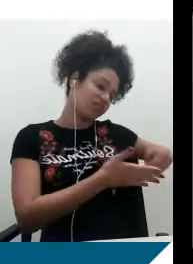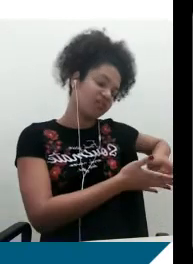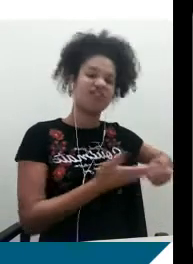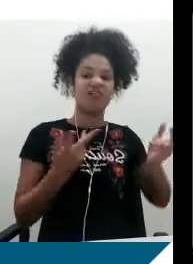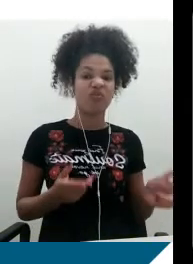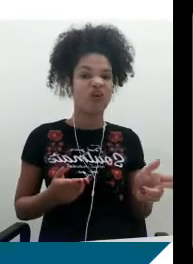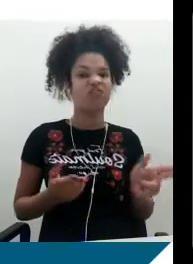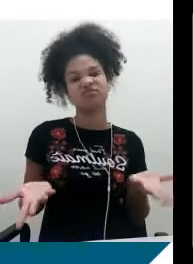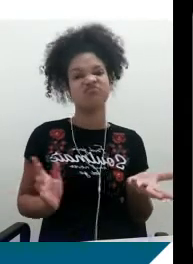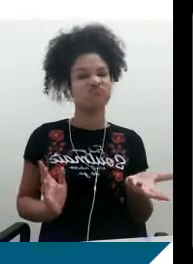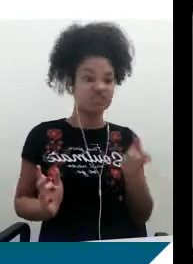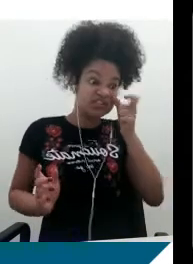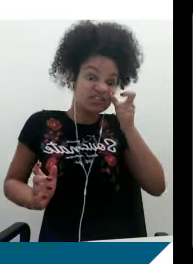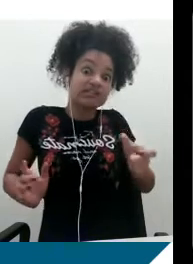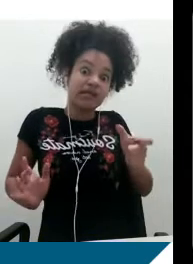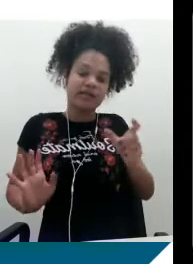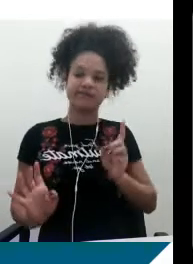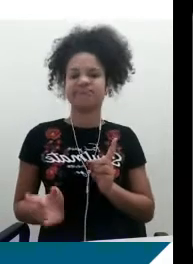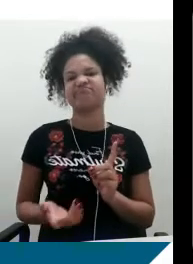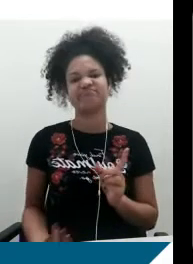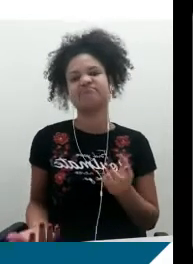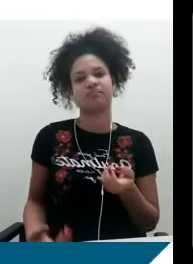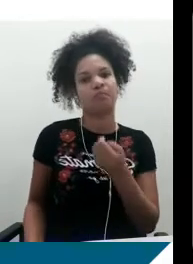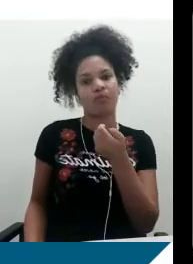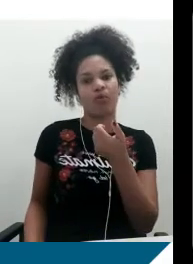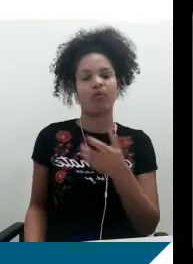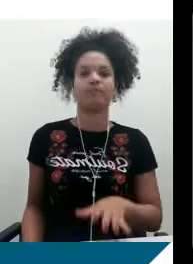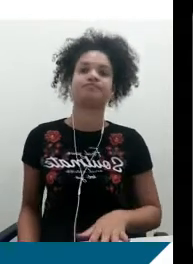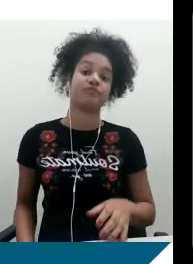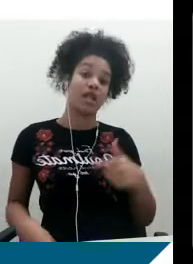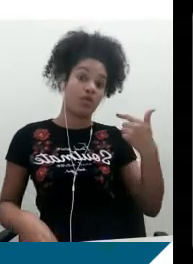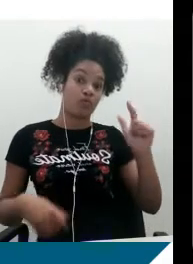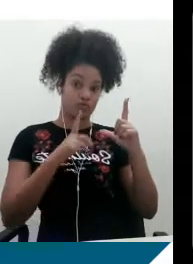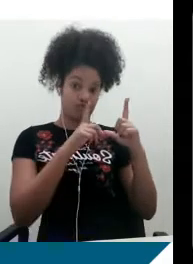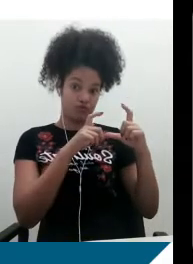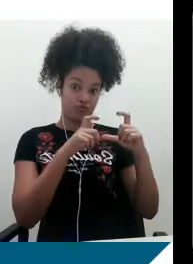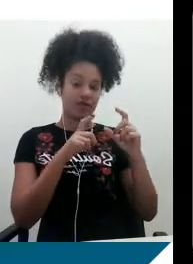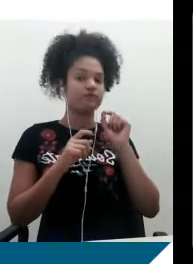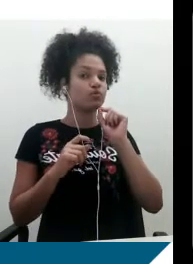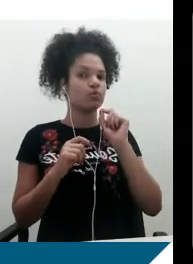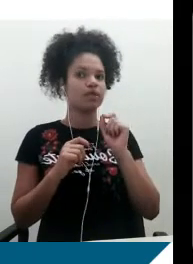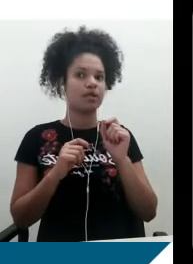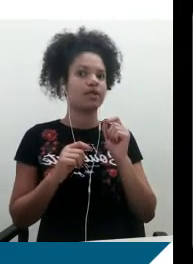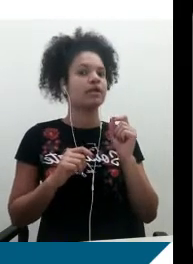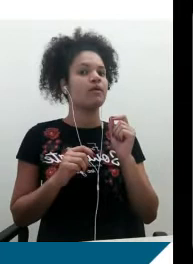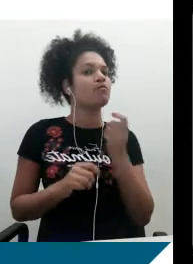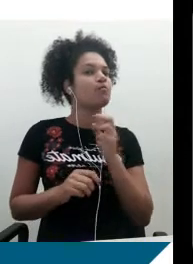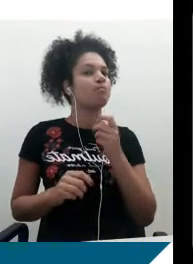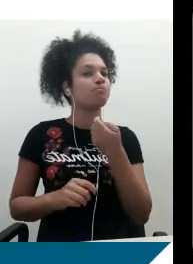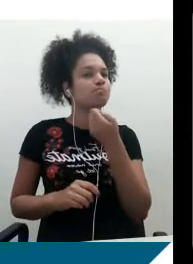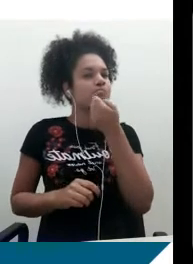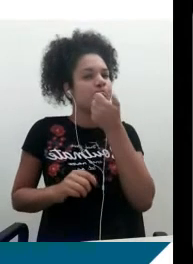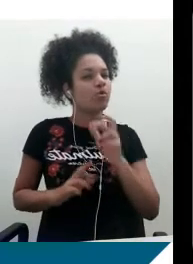não cria tanta expectativa assim. A segunda estratégia, a estratégia fotográfica, ela é um pouquinho diferente, mas